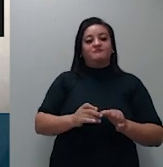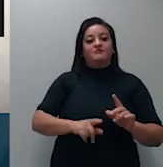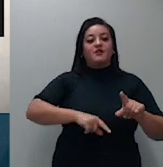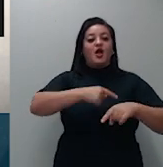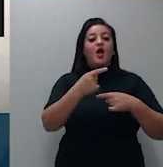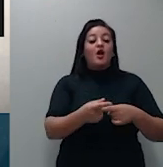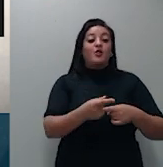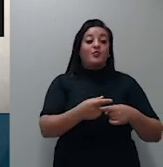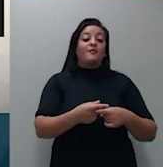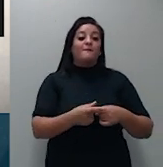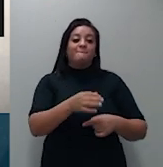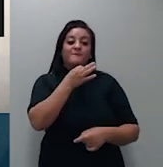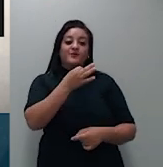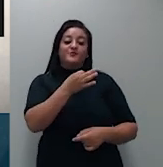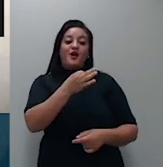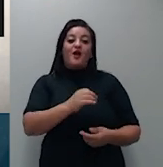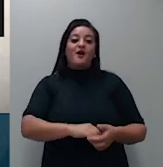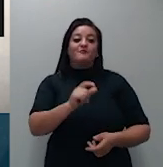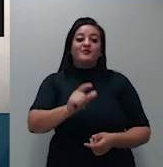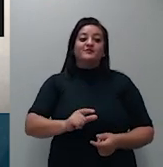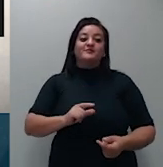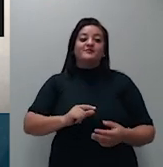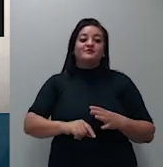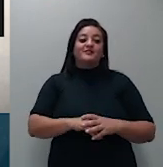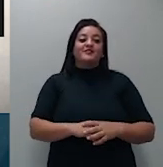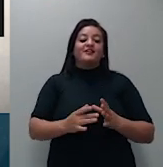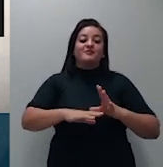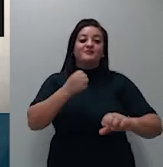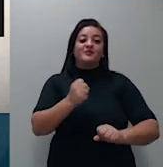da do referido diploma legal Todavia